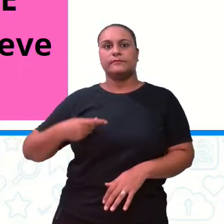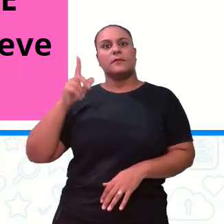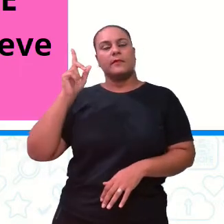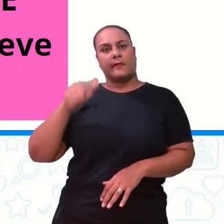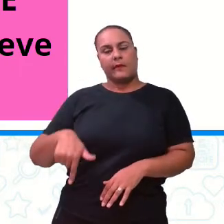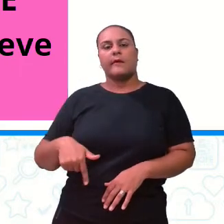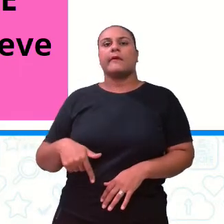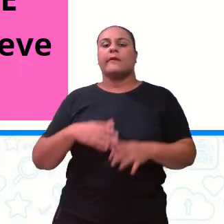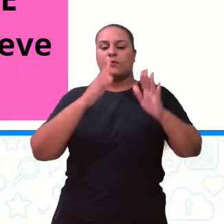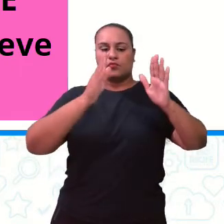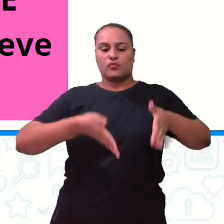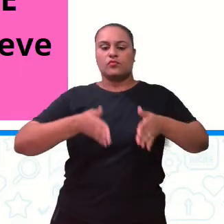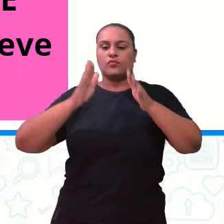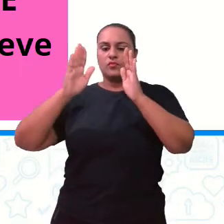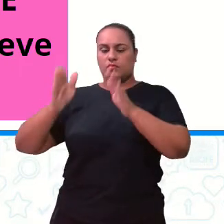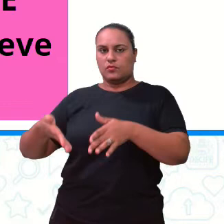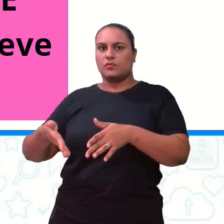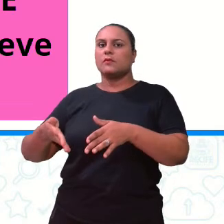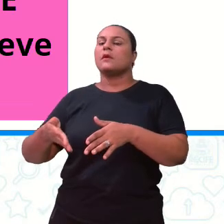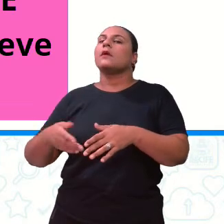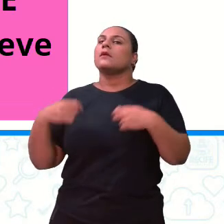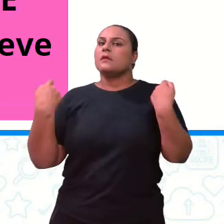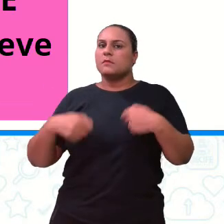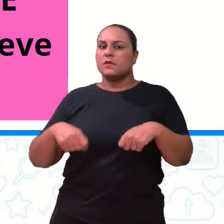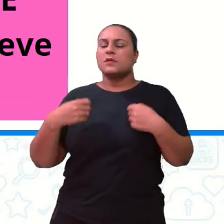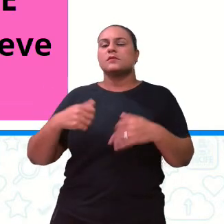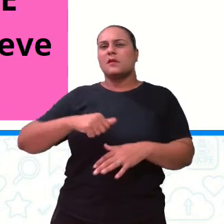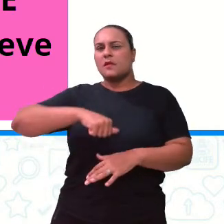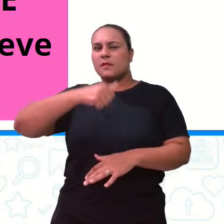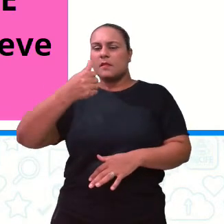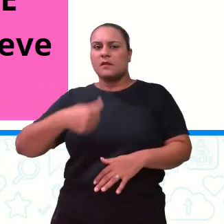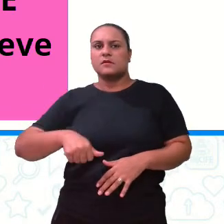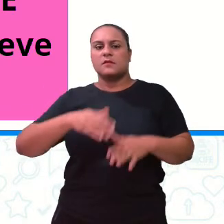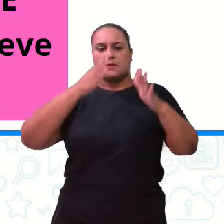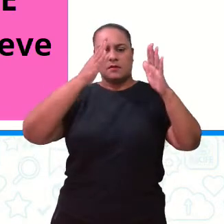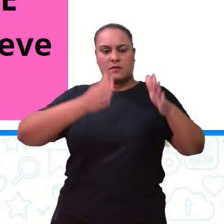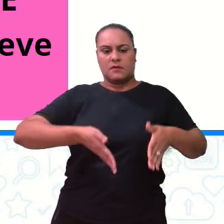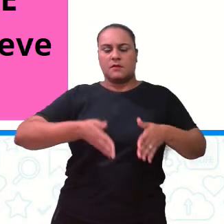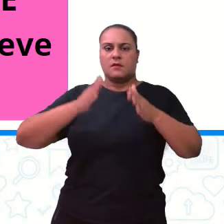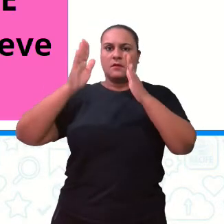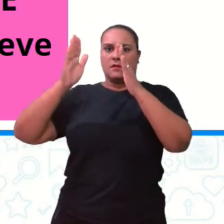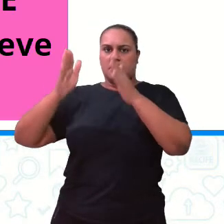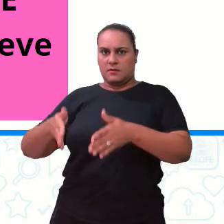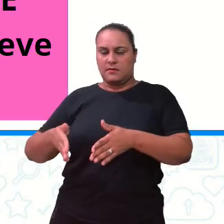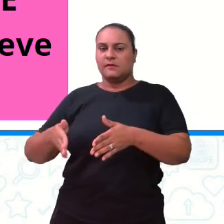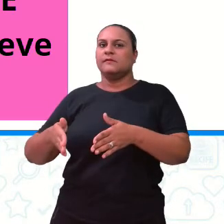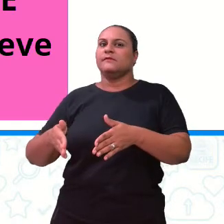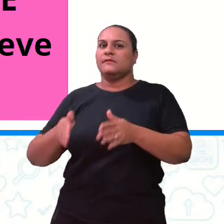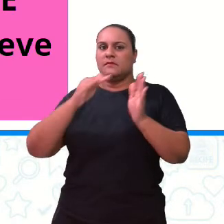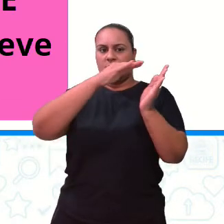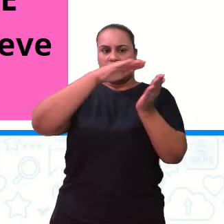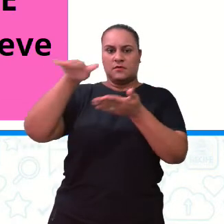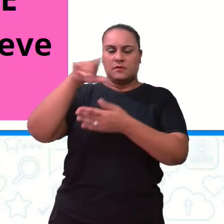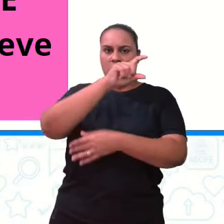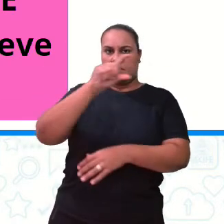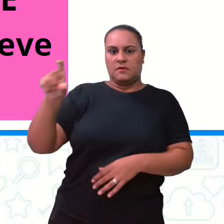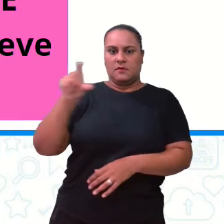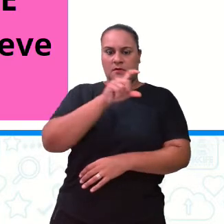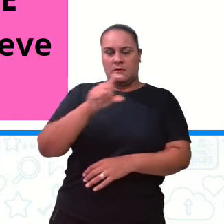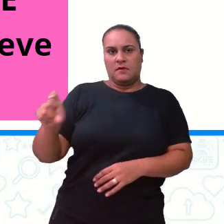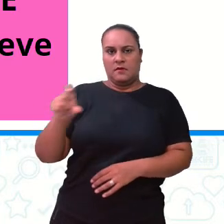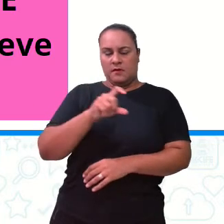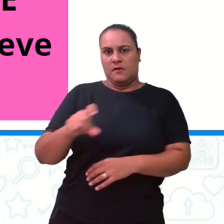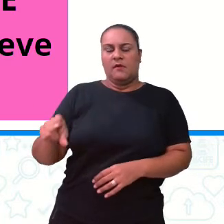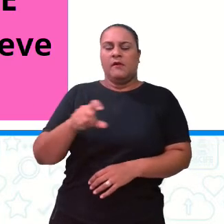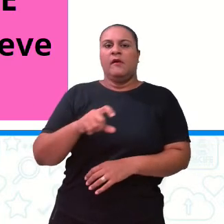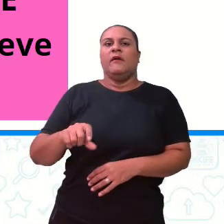por duas colunas e deve ser lida horizontalmente, que foi o que eu fiz aqui mostrando para vocês.